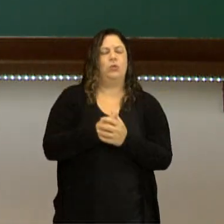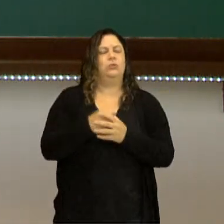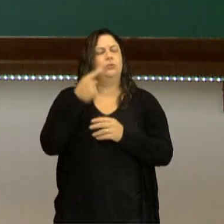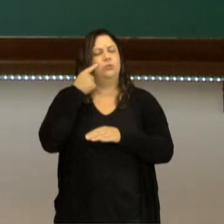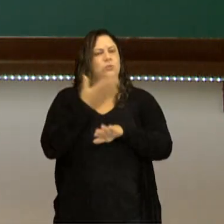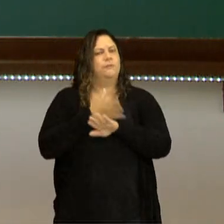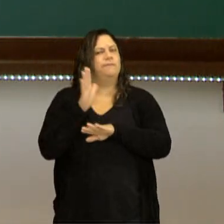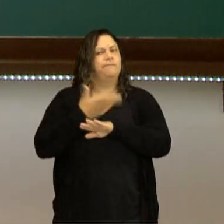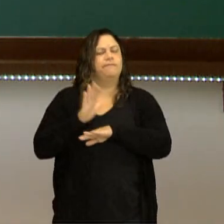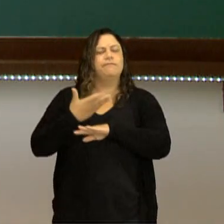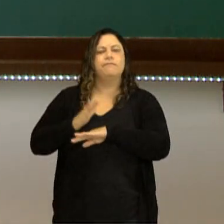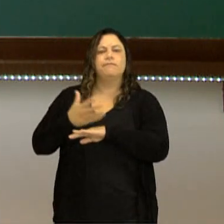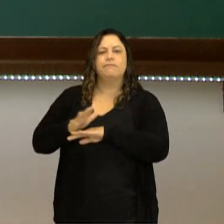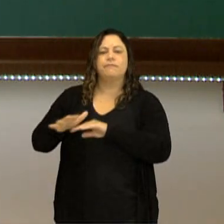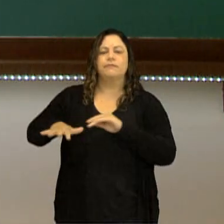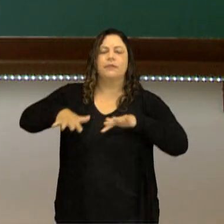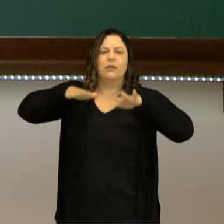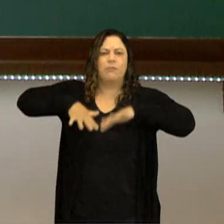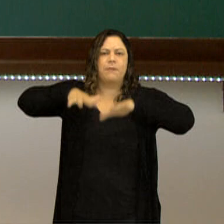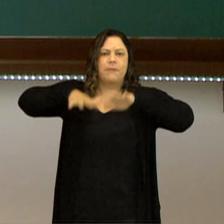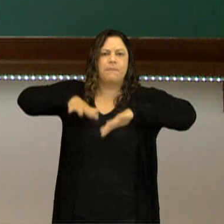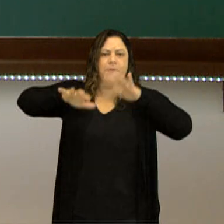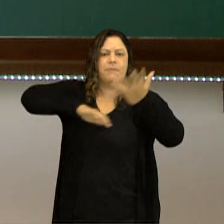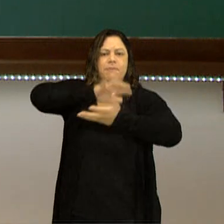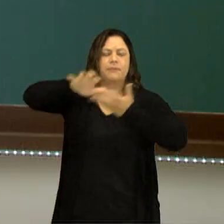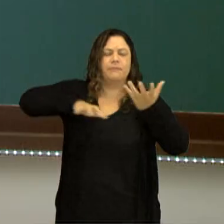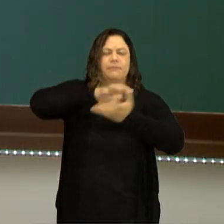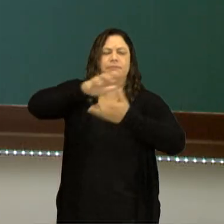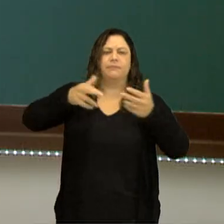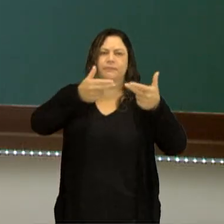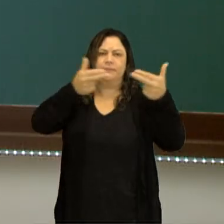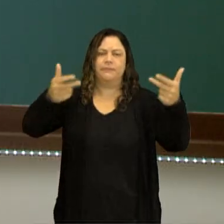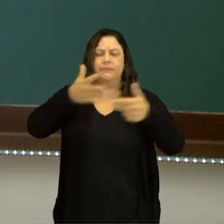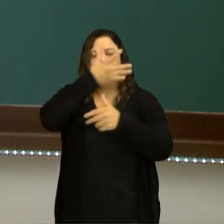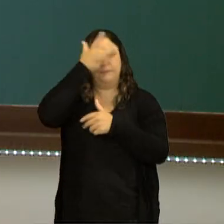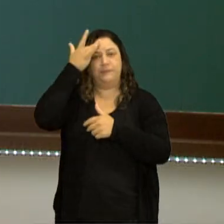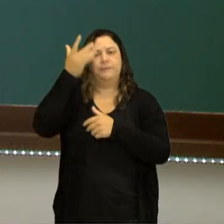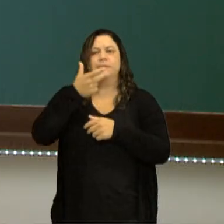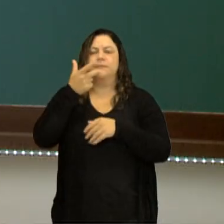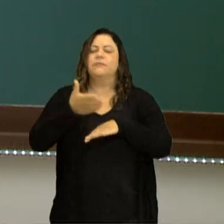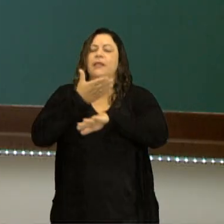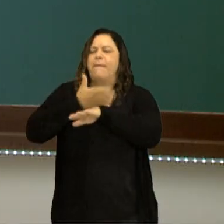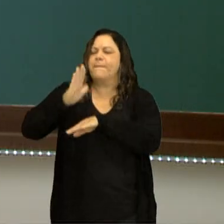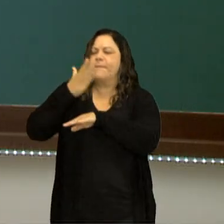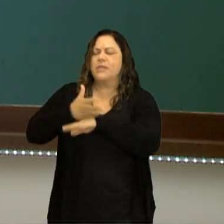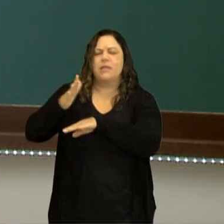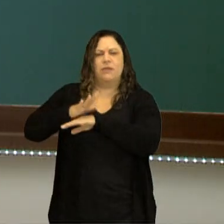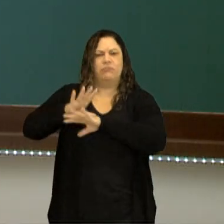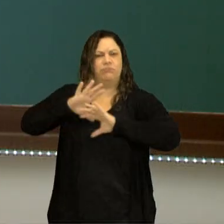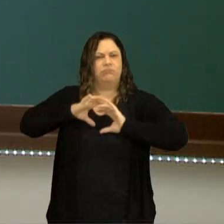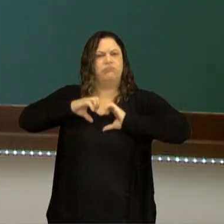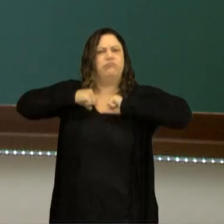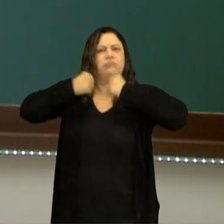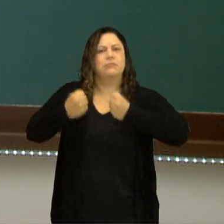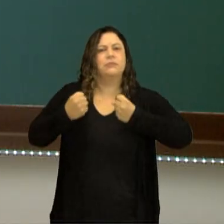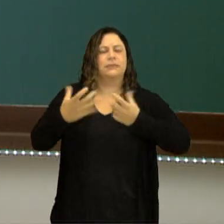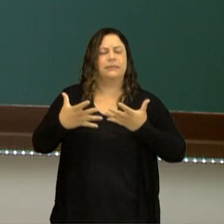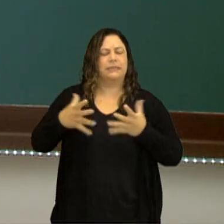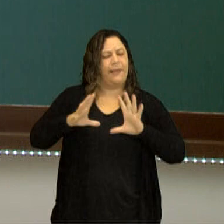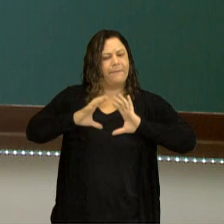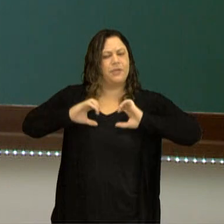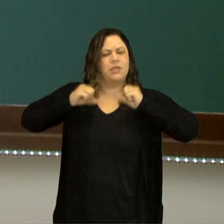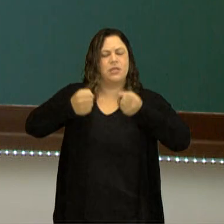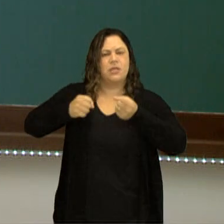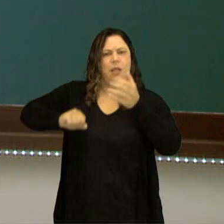porque várias pessoas vão dizer que era como se fosse um ensaio do primeiro momento da população se indignando e tentando retirar o